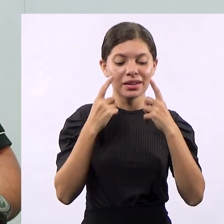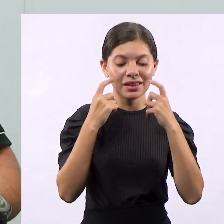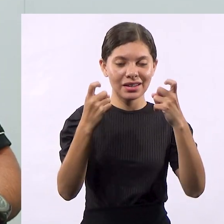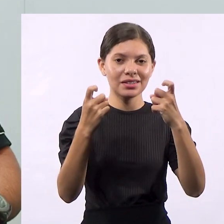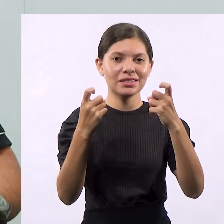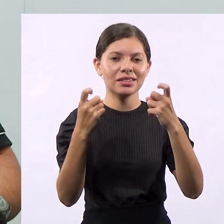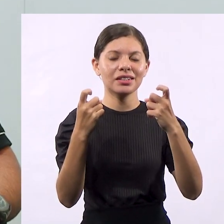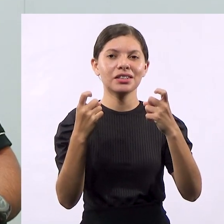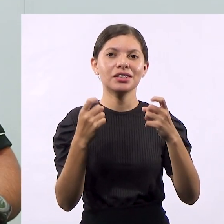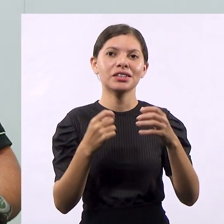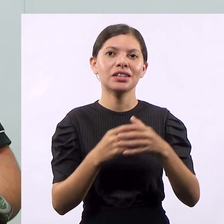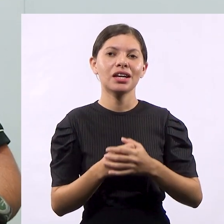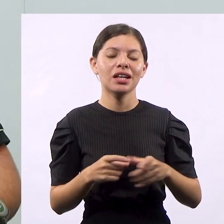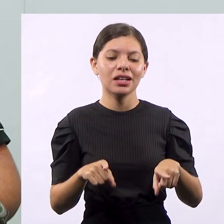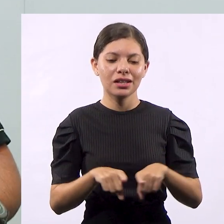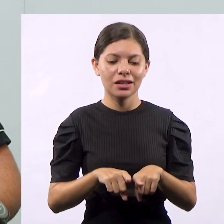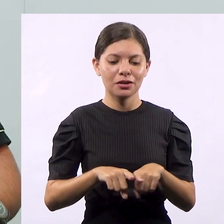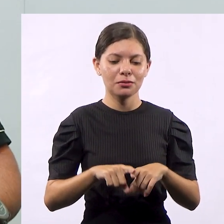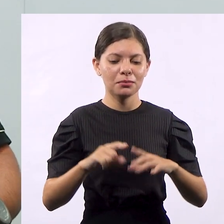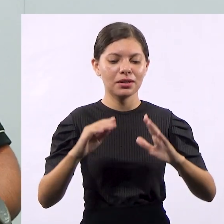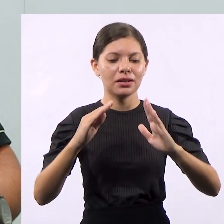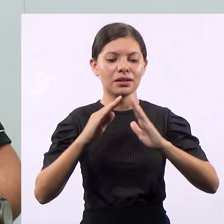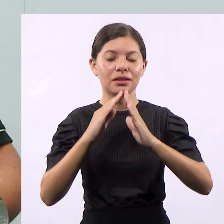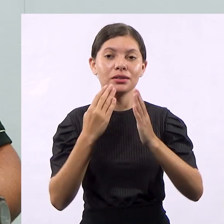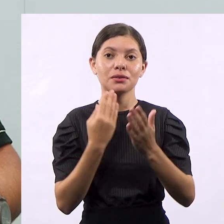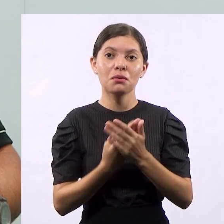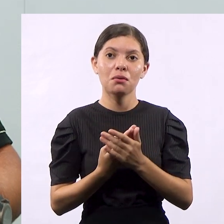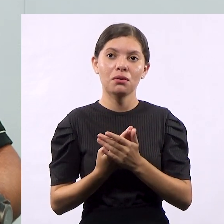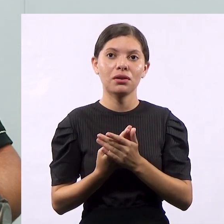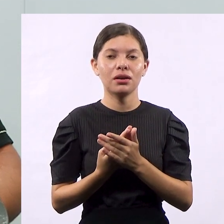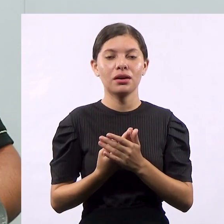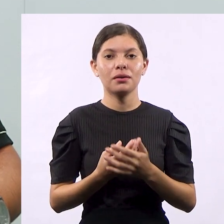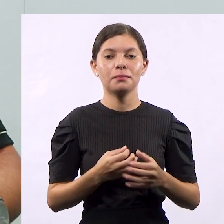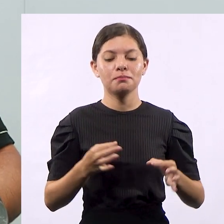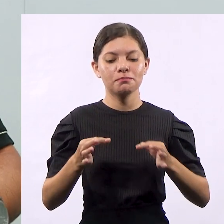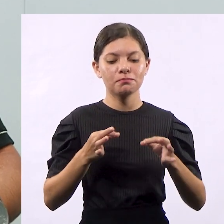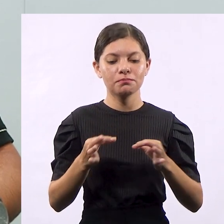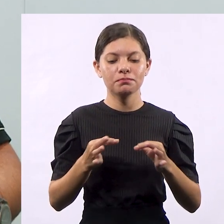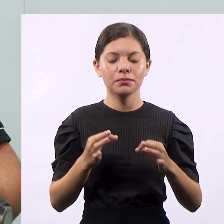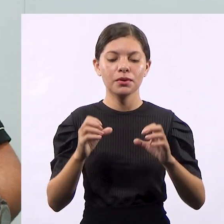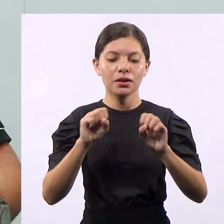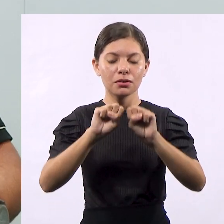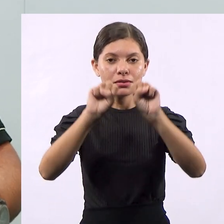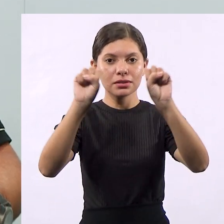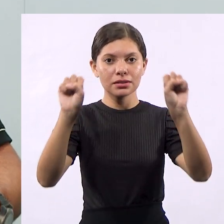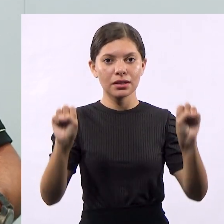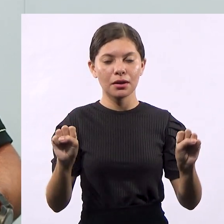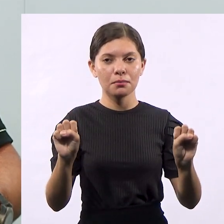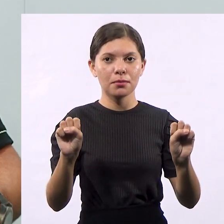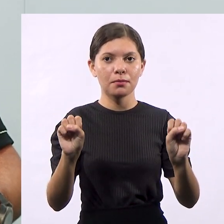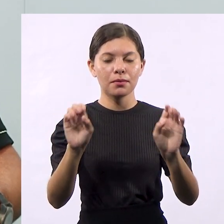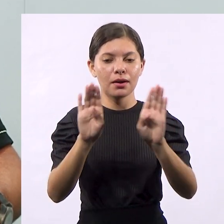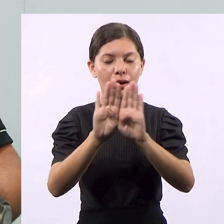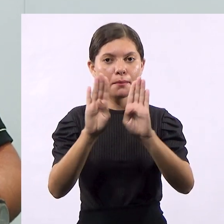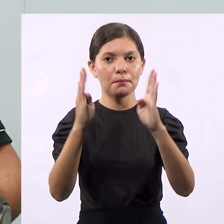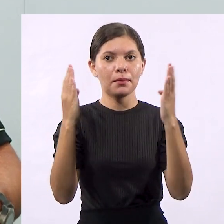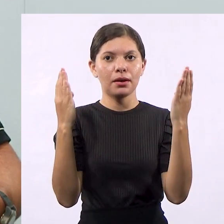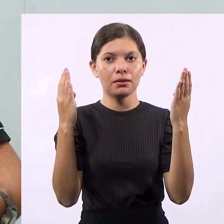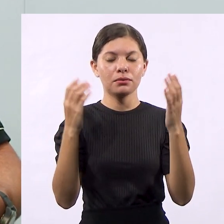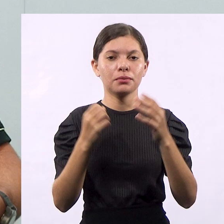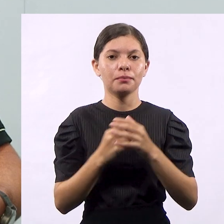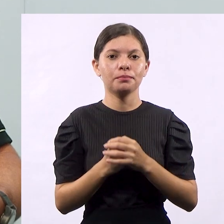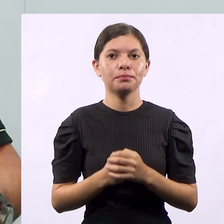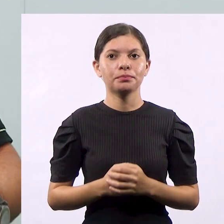nessa perspectiva, Thelma, a escola como uma organização é um sistema aberto